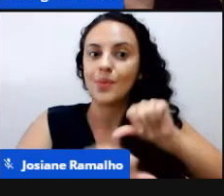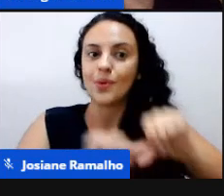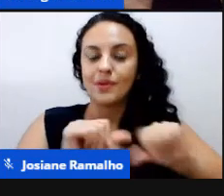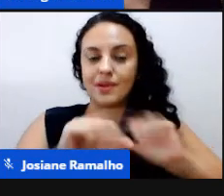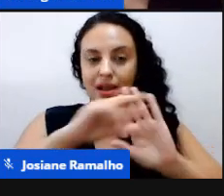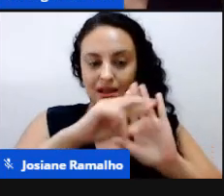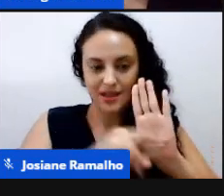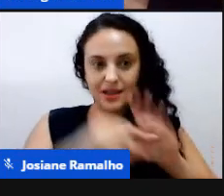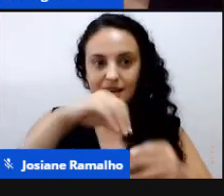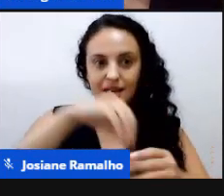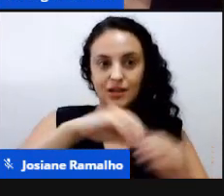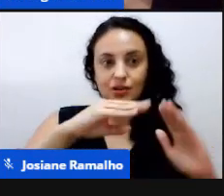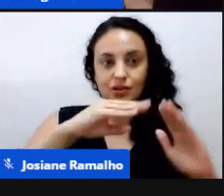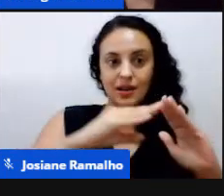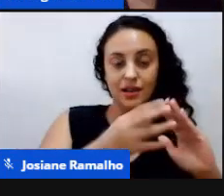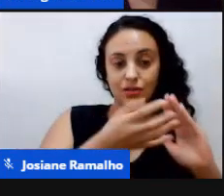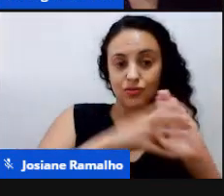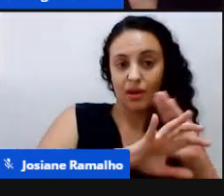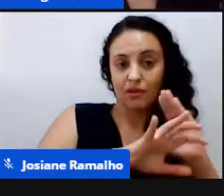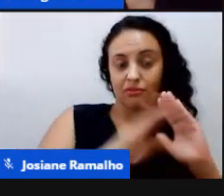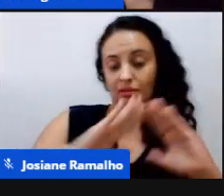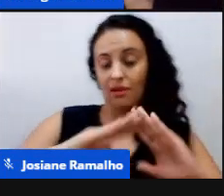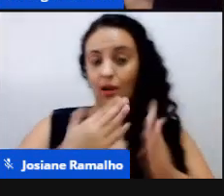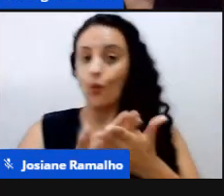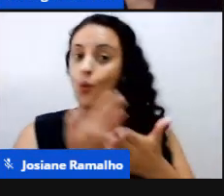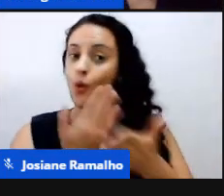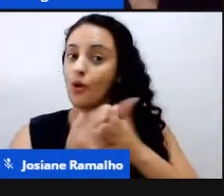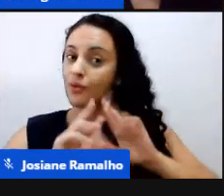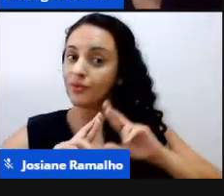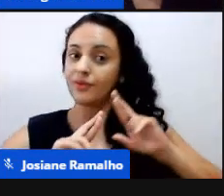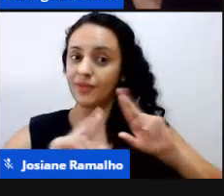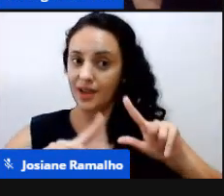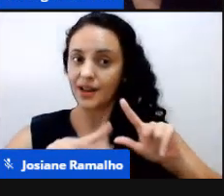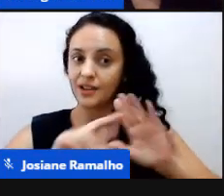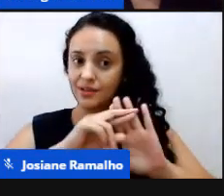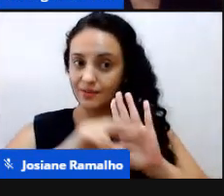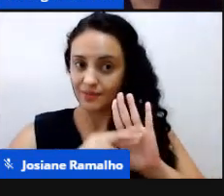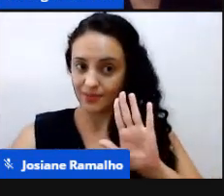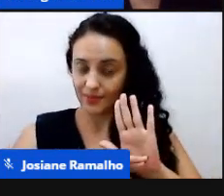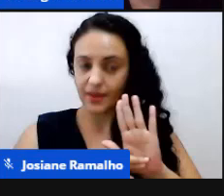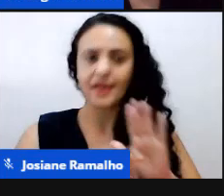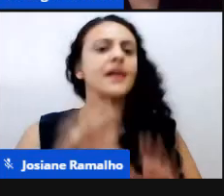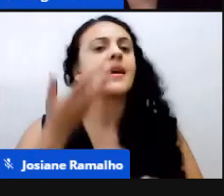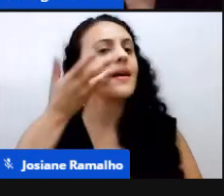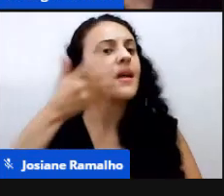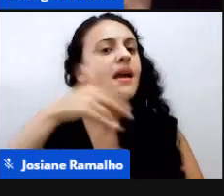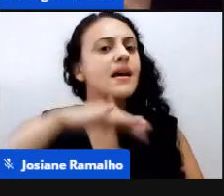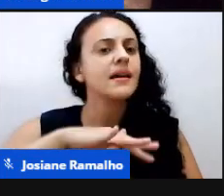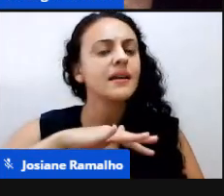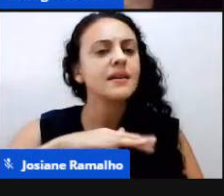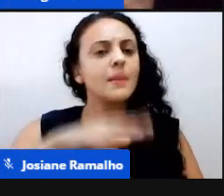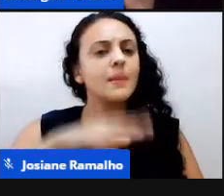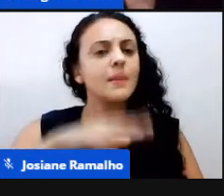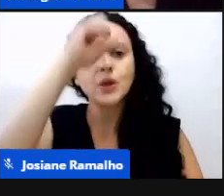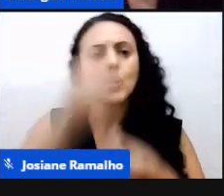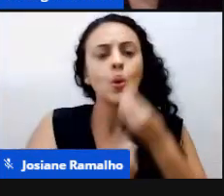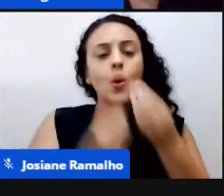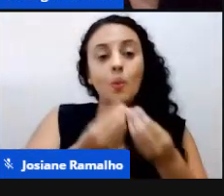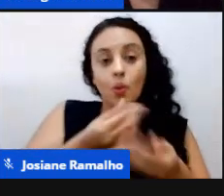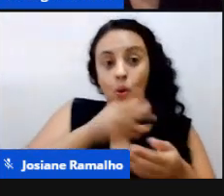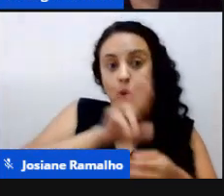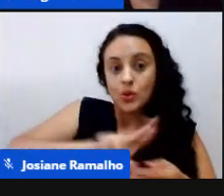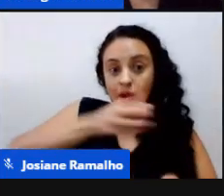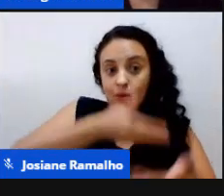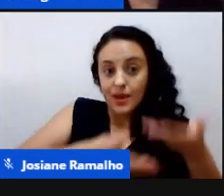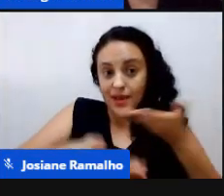que essa criança aprende? Além das interações, ela vai aprender através do lúdico, da brincadeira. Por isso que